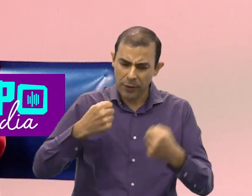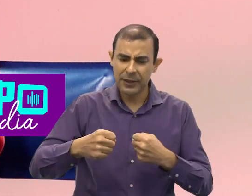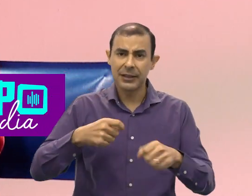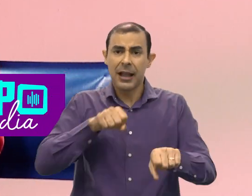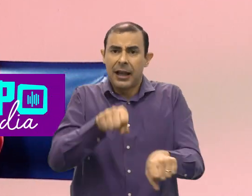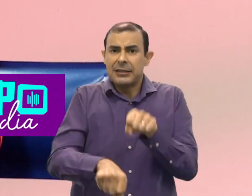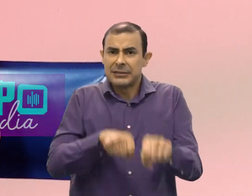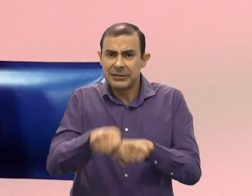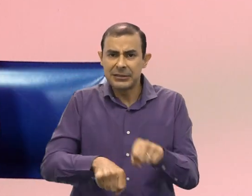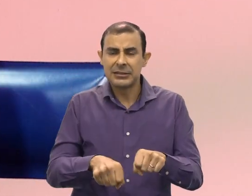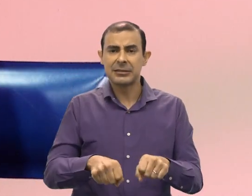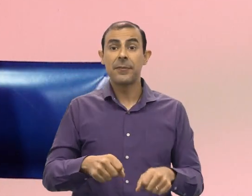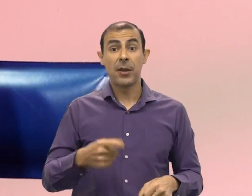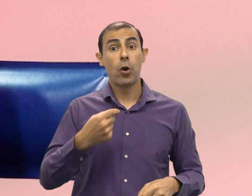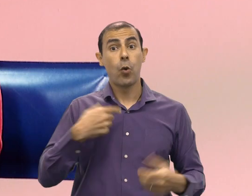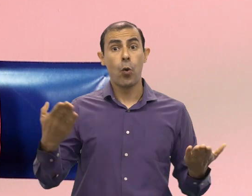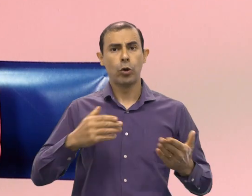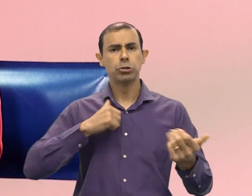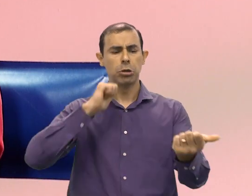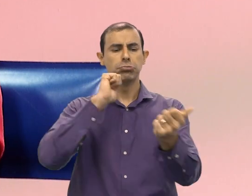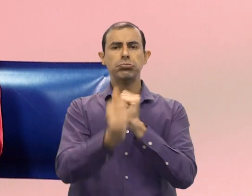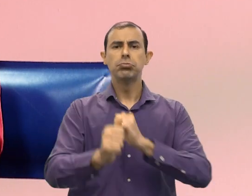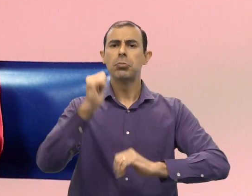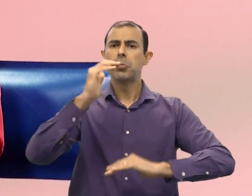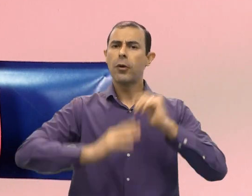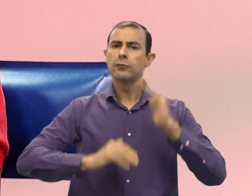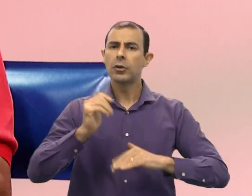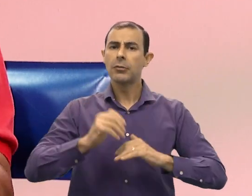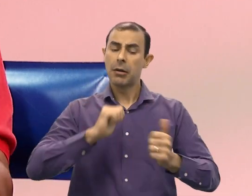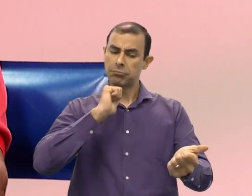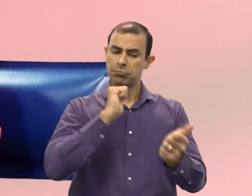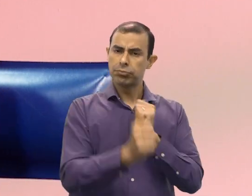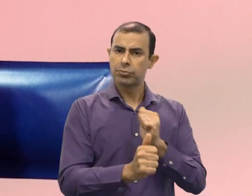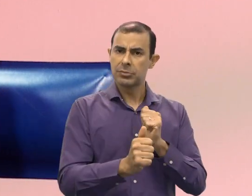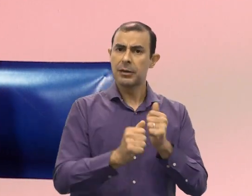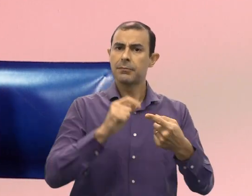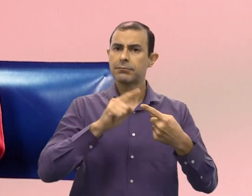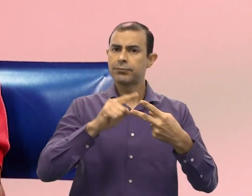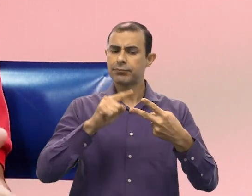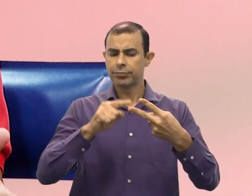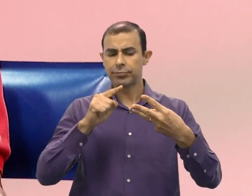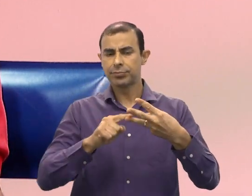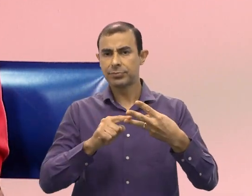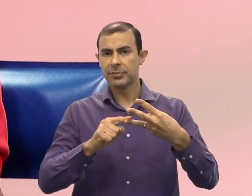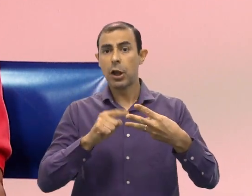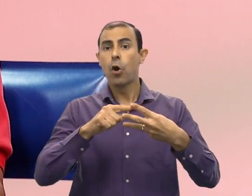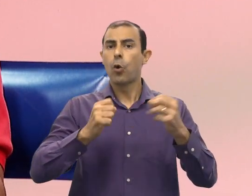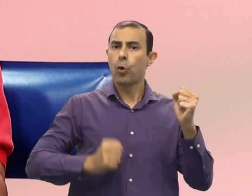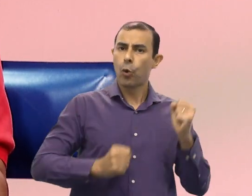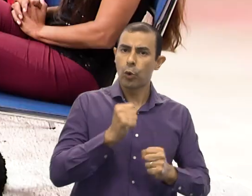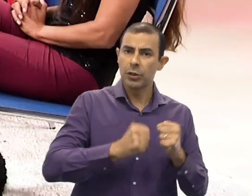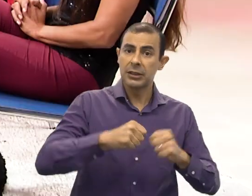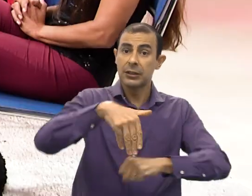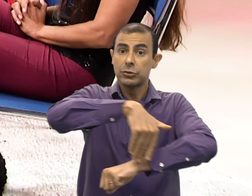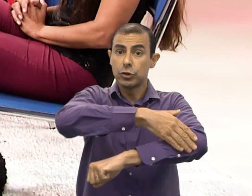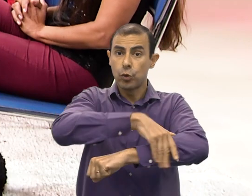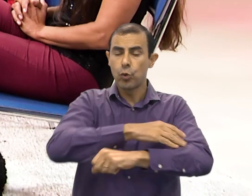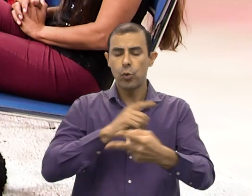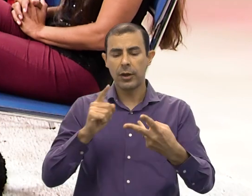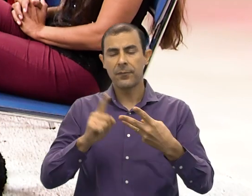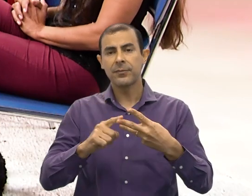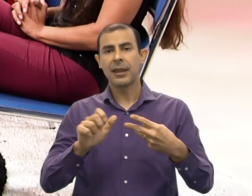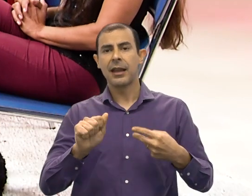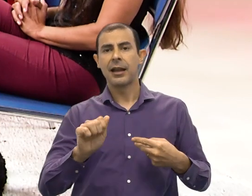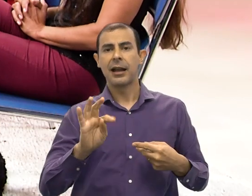de rua, Master, atleta do ciclismo Master e atleta do atletismo Master. Participo de competições